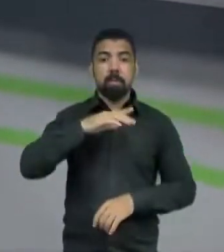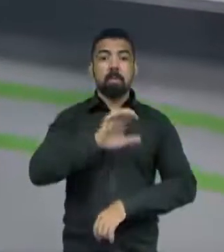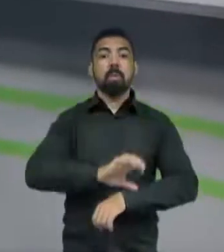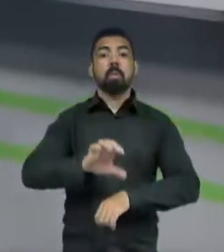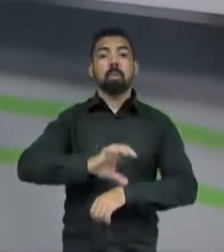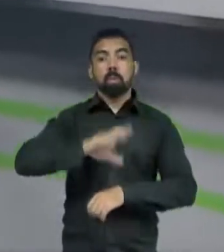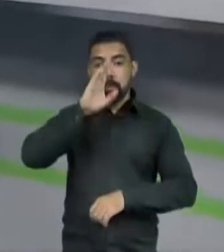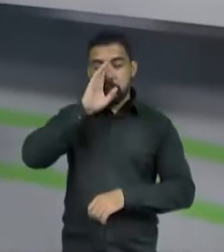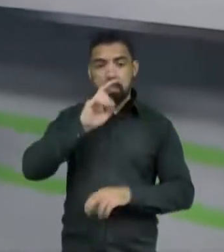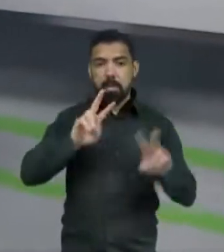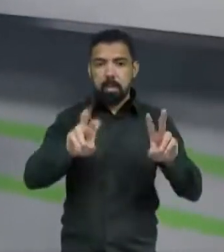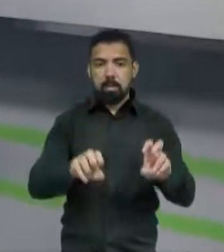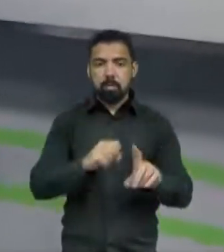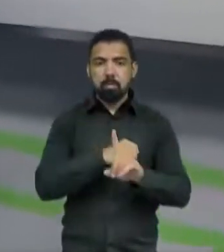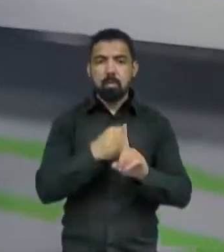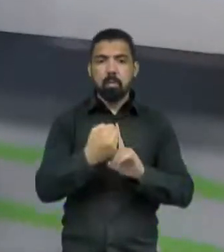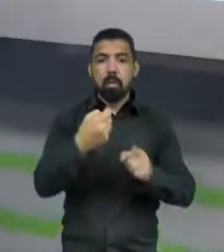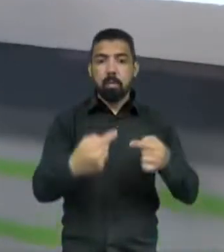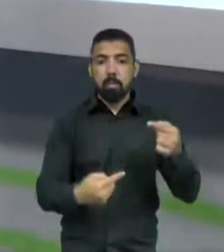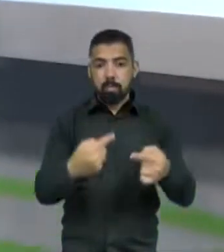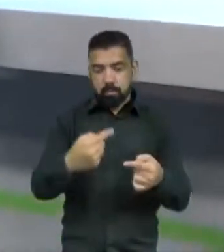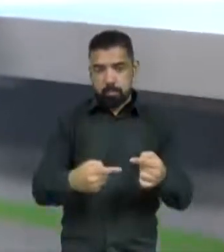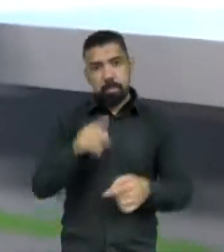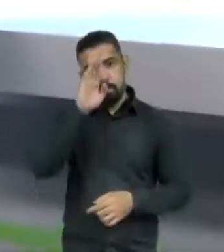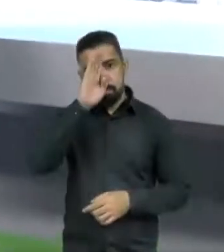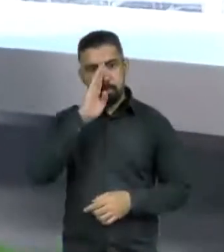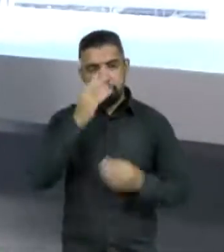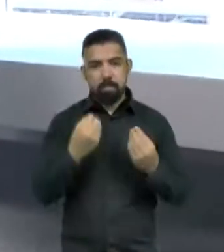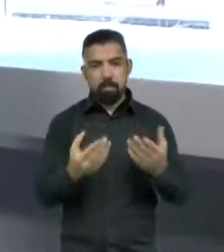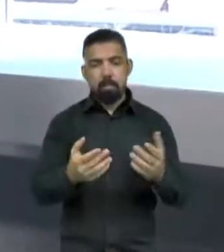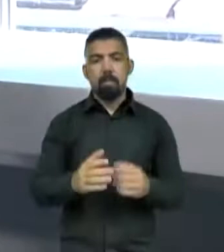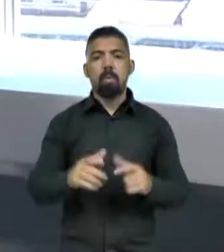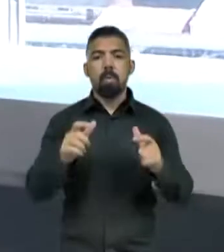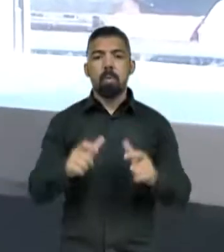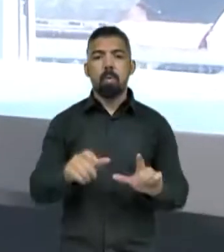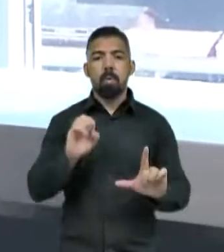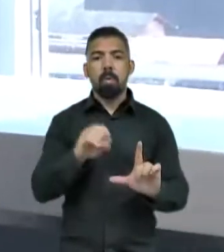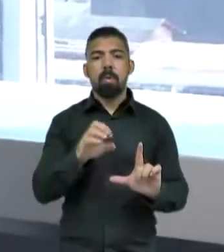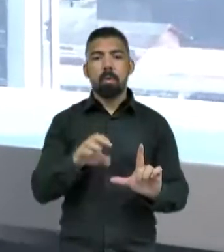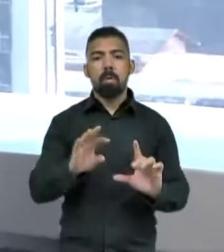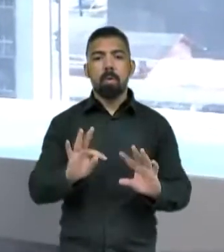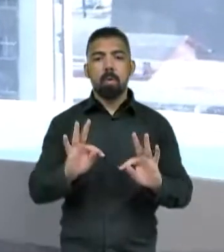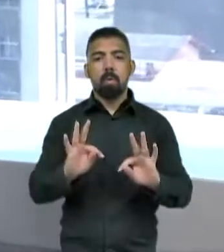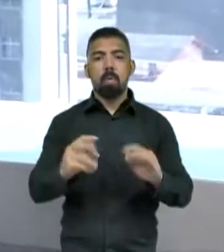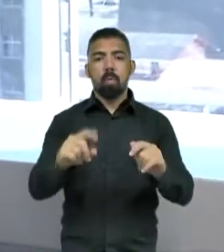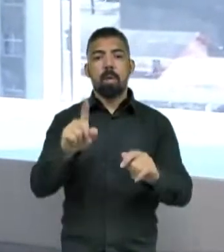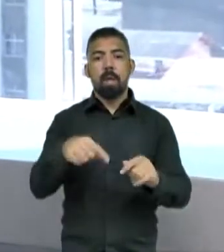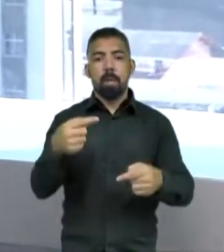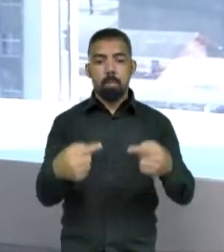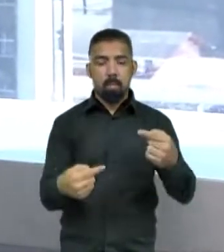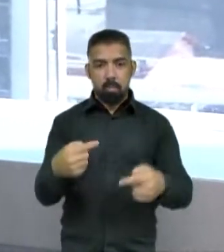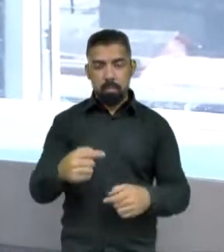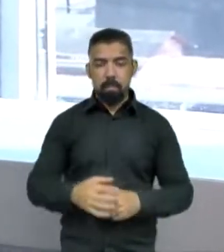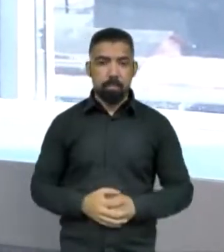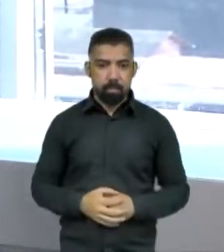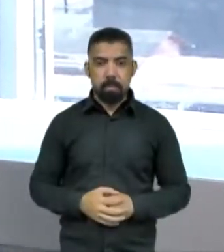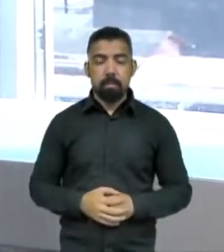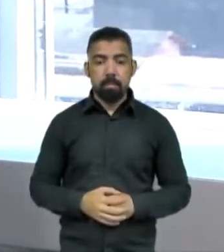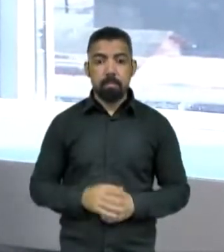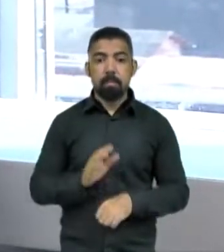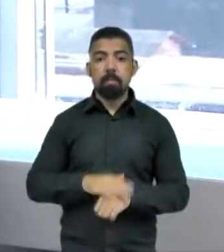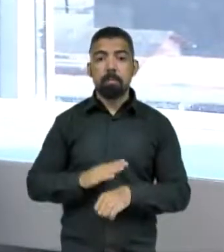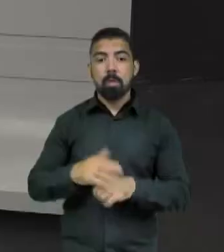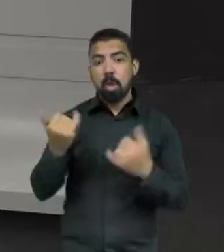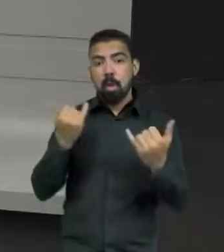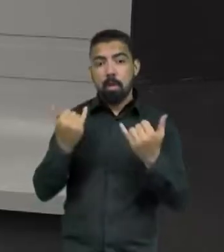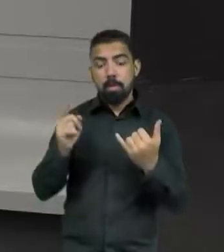Sociologia Política, que será oferecido gratuitamente pelo canal Tudo é Política no YouTube. Quem traz mais informações ao vivo para a gente